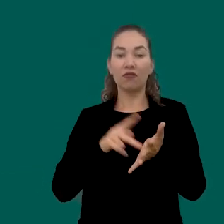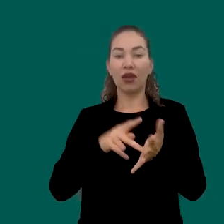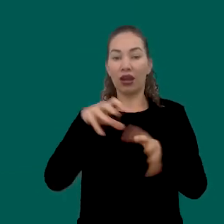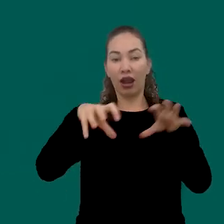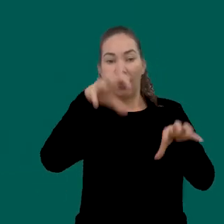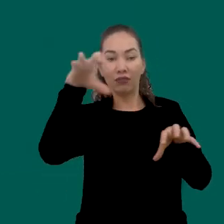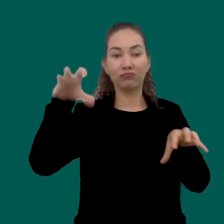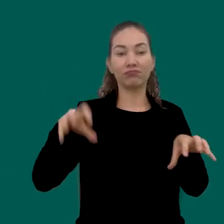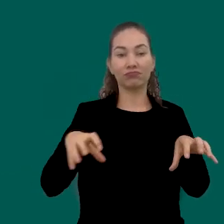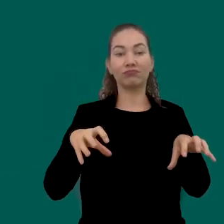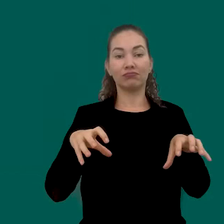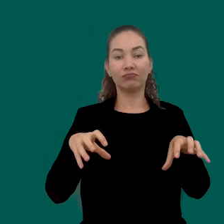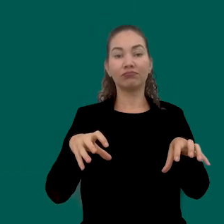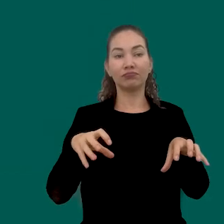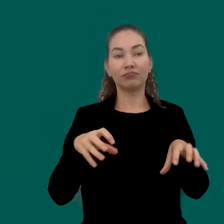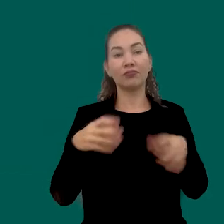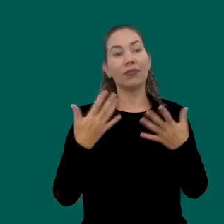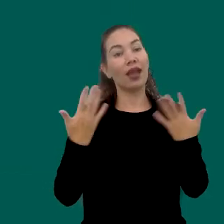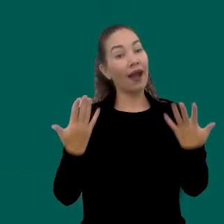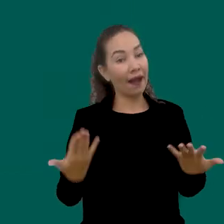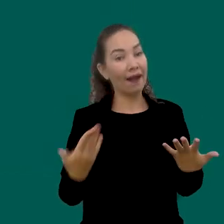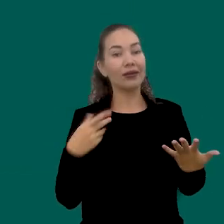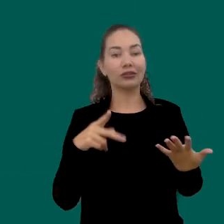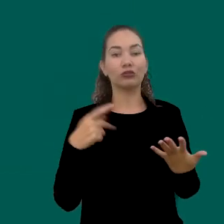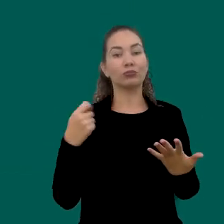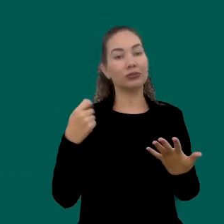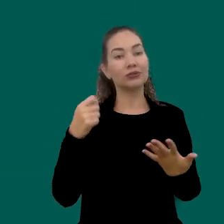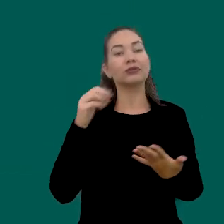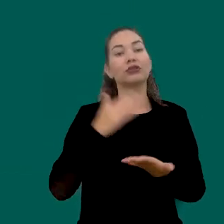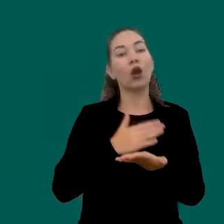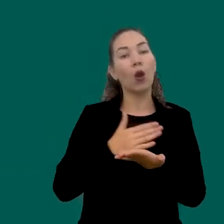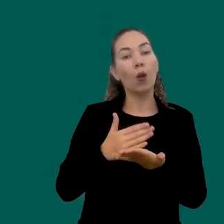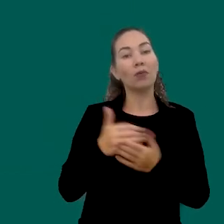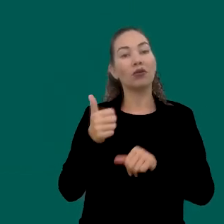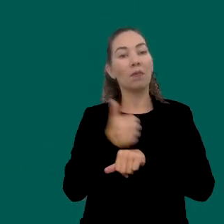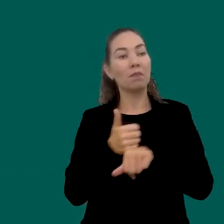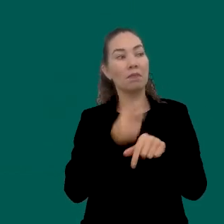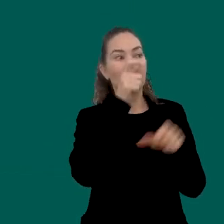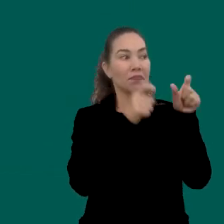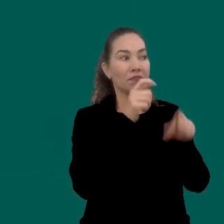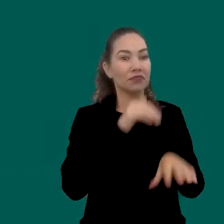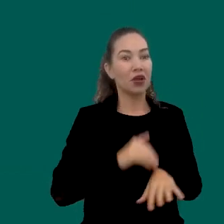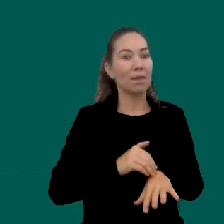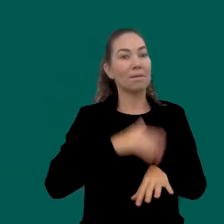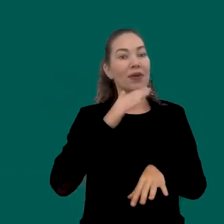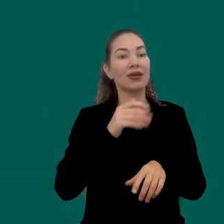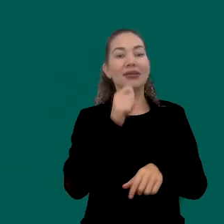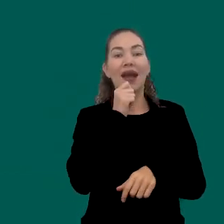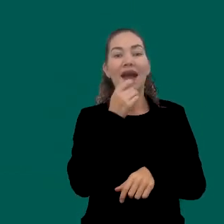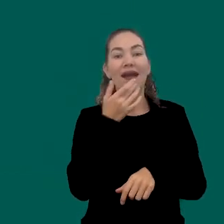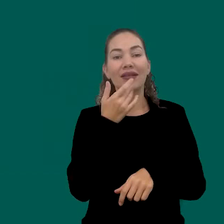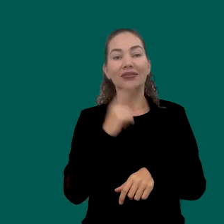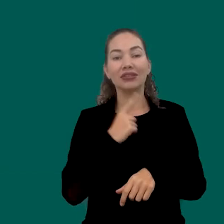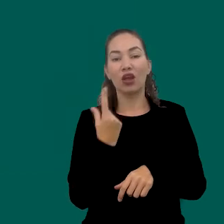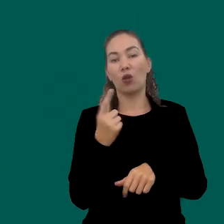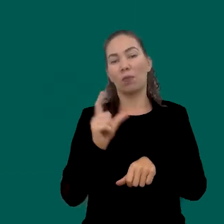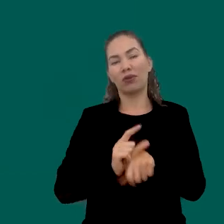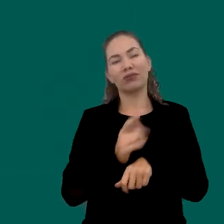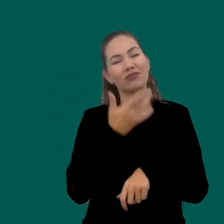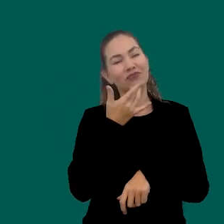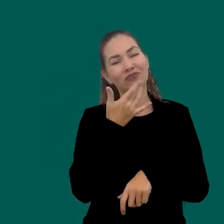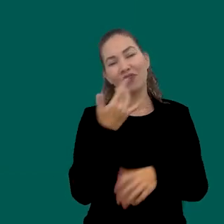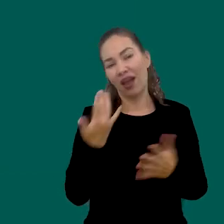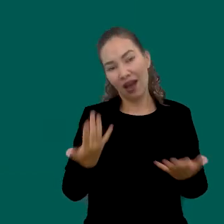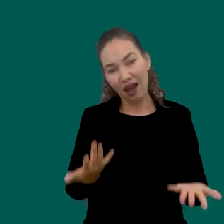né? Aí você vai ter que começar a profissionalizar muito mais. Ainda é fácil quando a gente tem uma loja, é muito mais fácil,